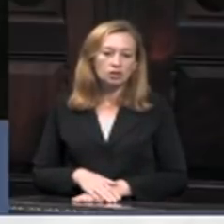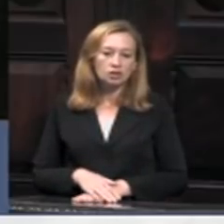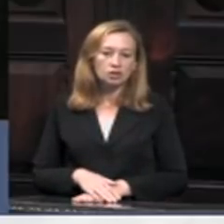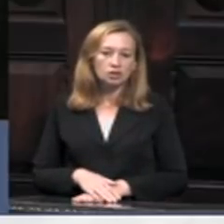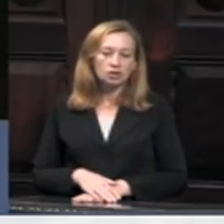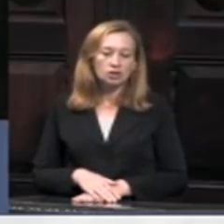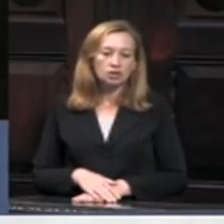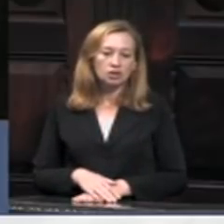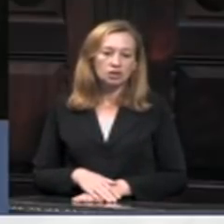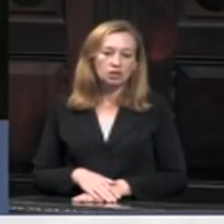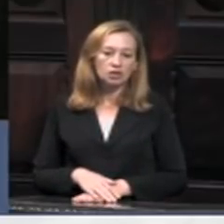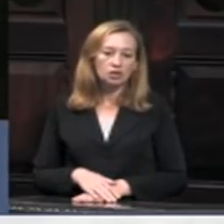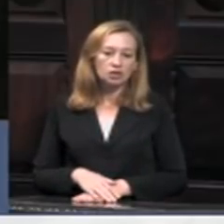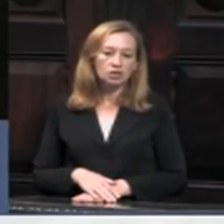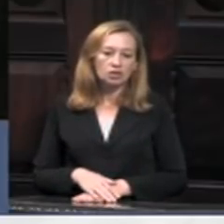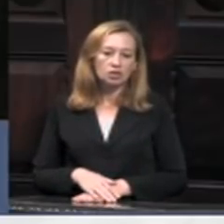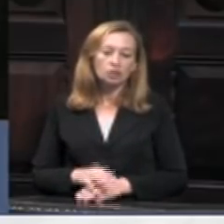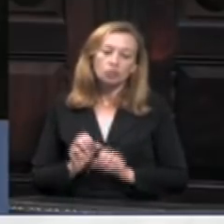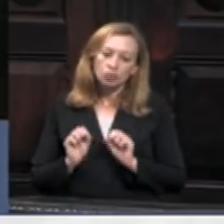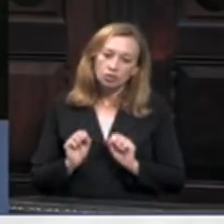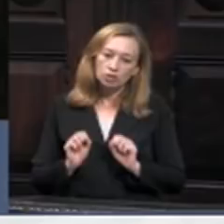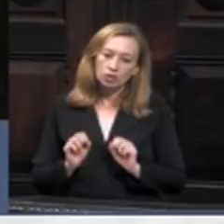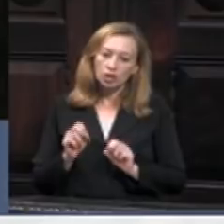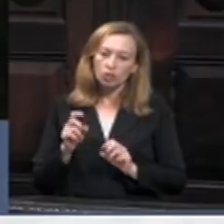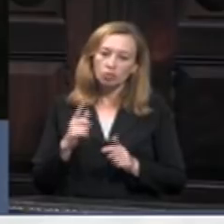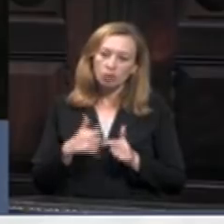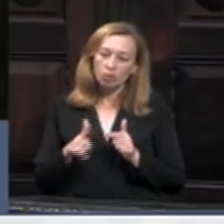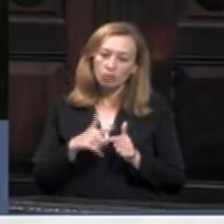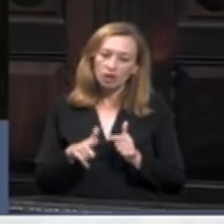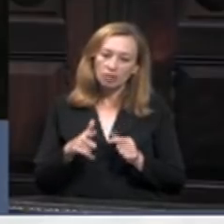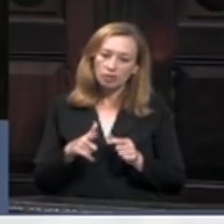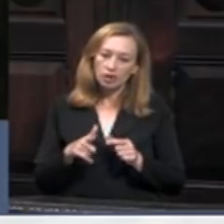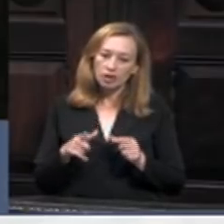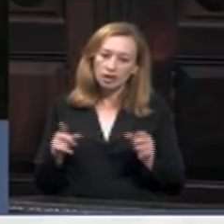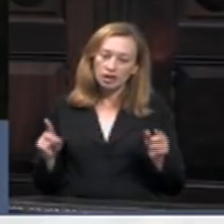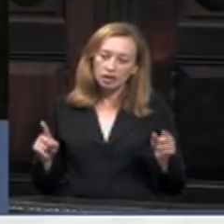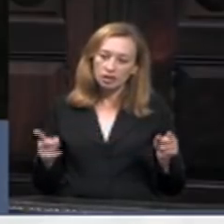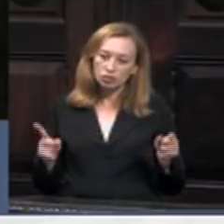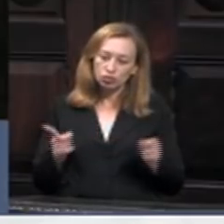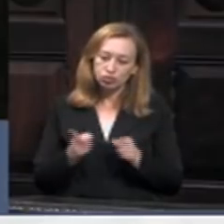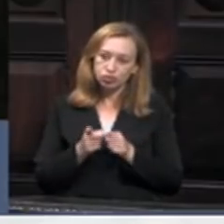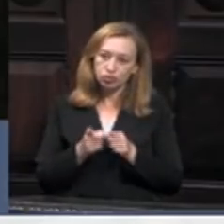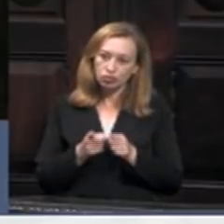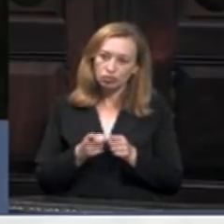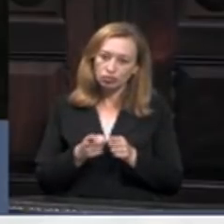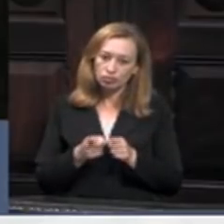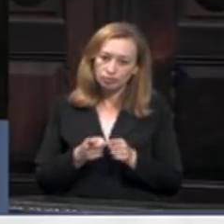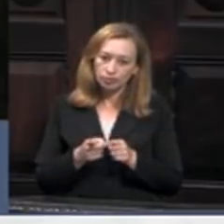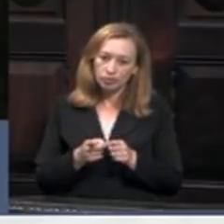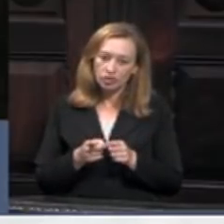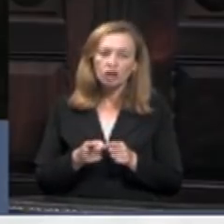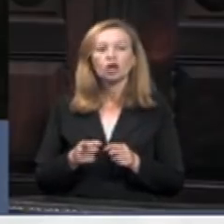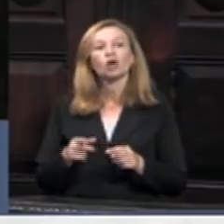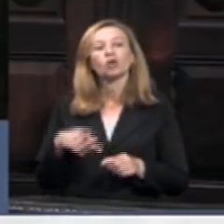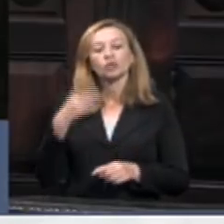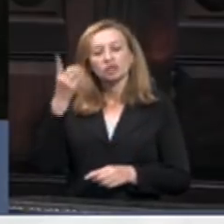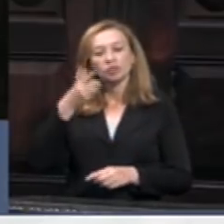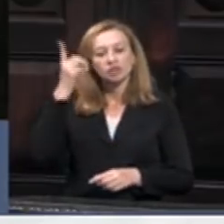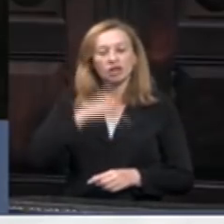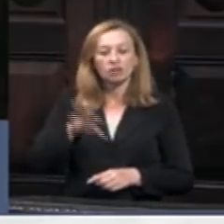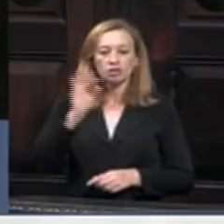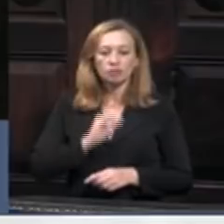menor. O deputado Luiz Paulo ainda acrescenta 2 argumentos. O 1